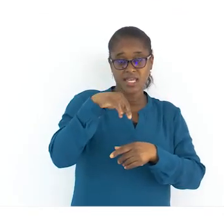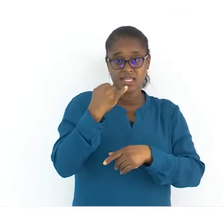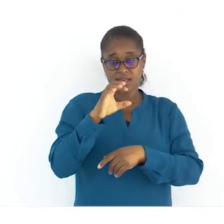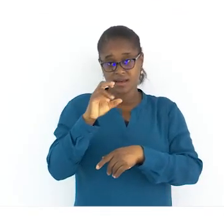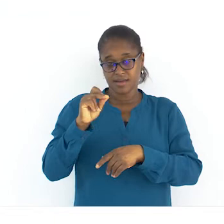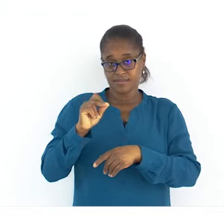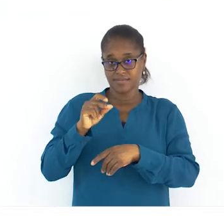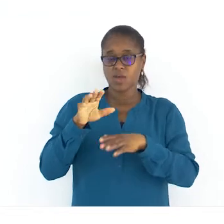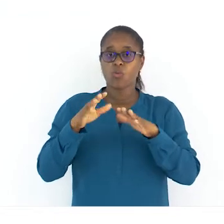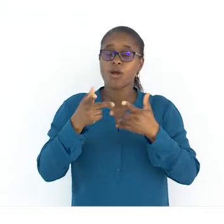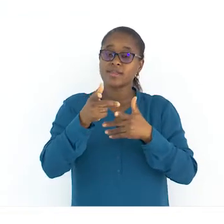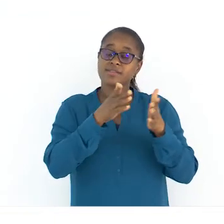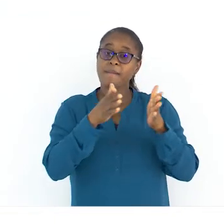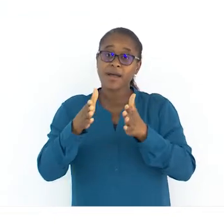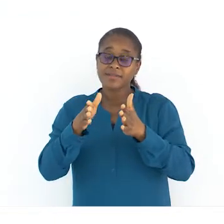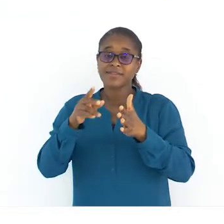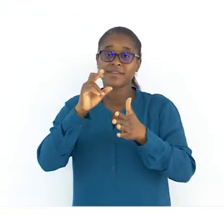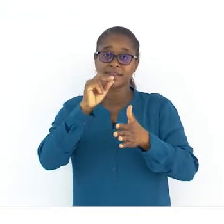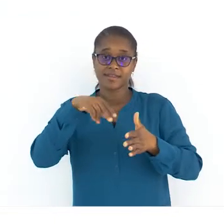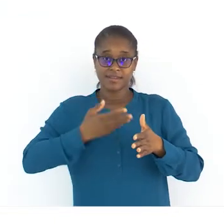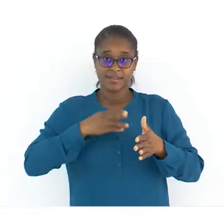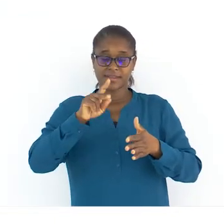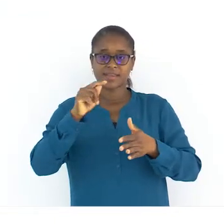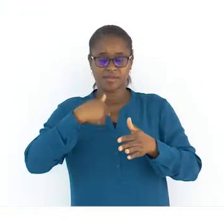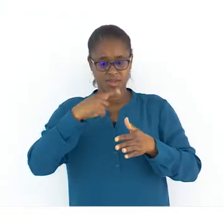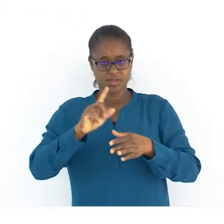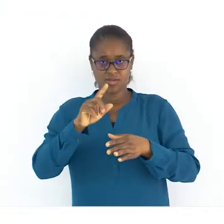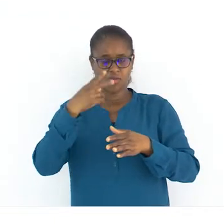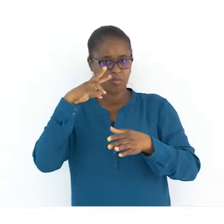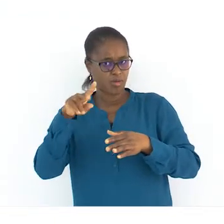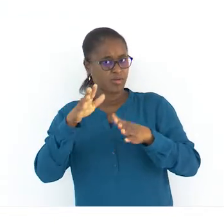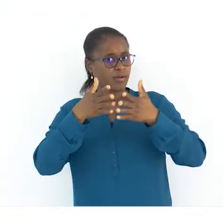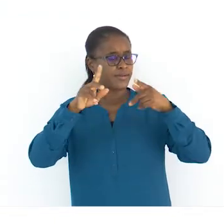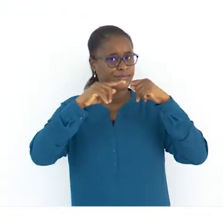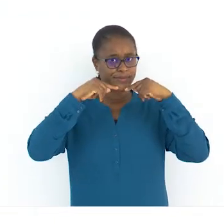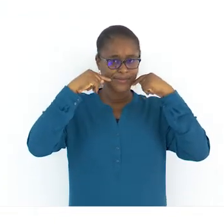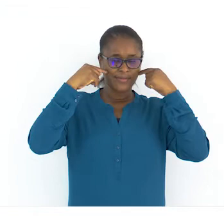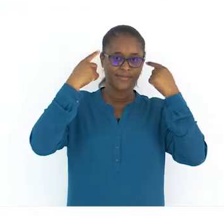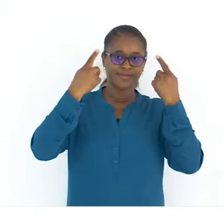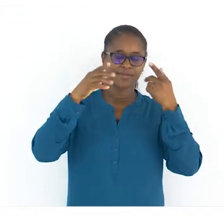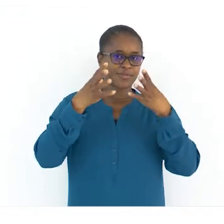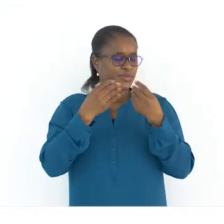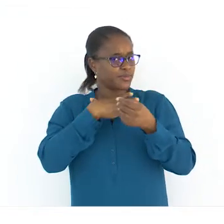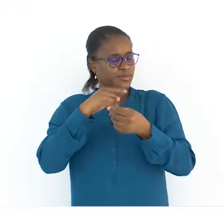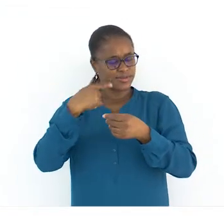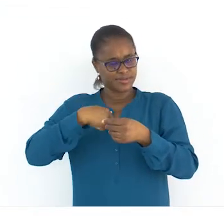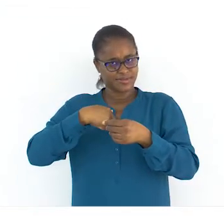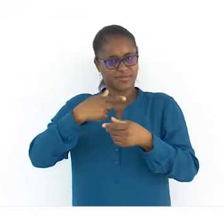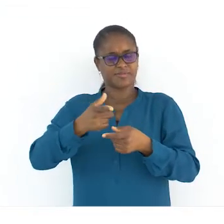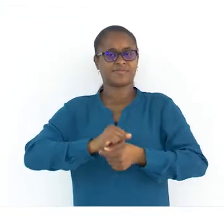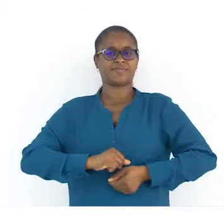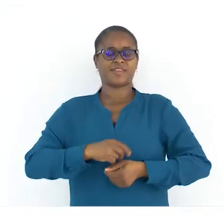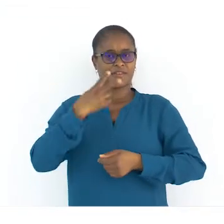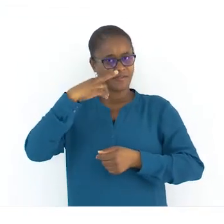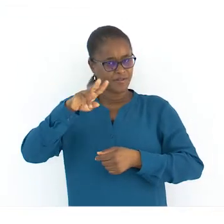são essas partes? André, a mim não. Mostra um grande sorriso, cheio de orgulho de si mesmo. Vamos ver